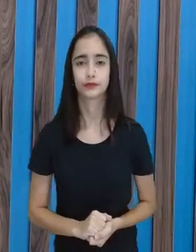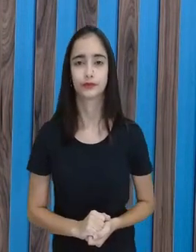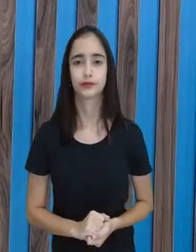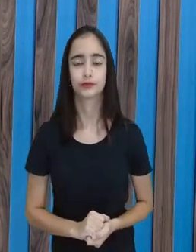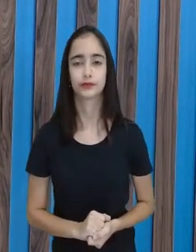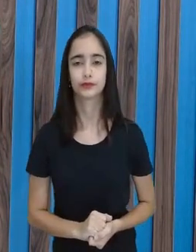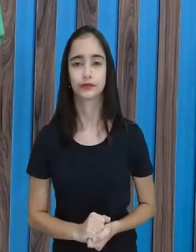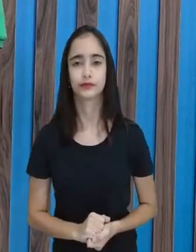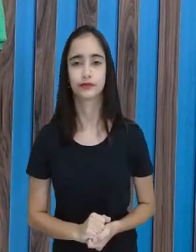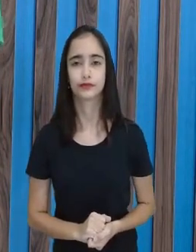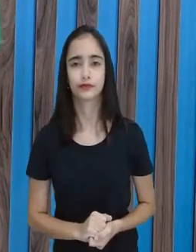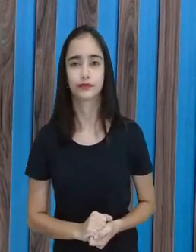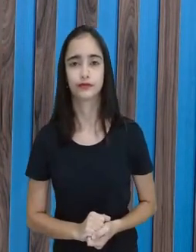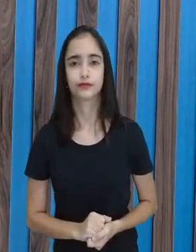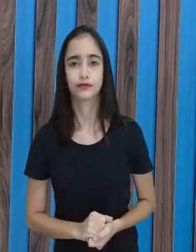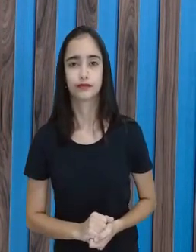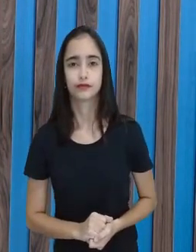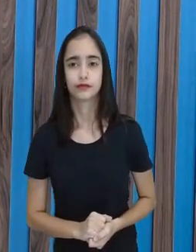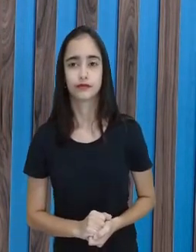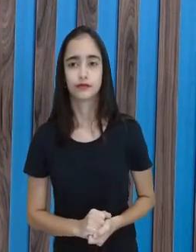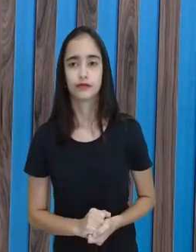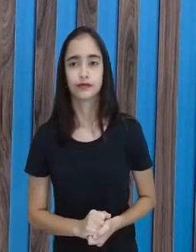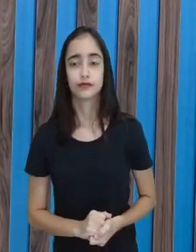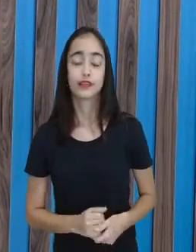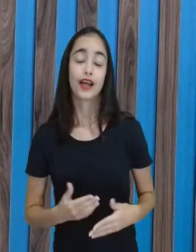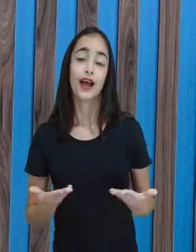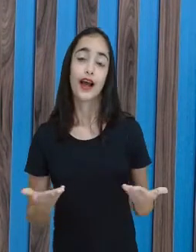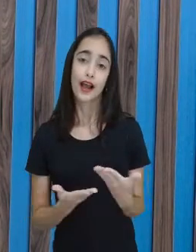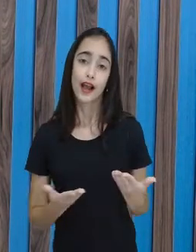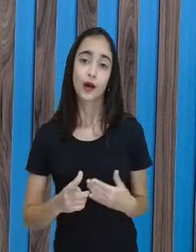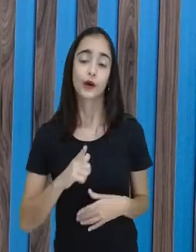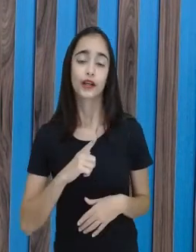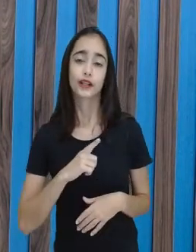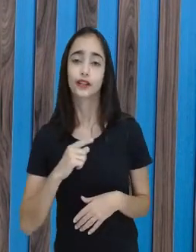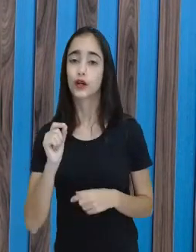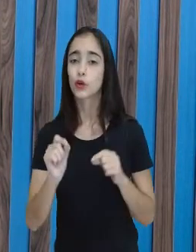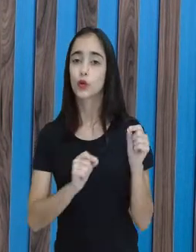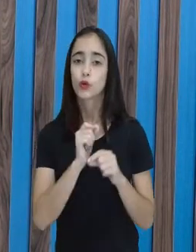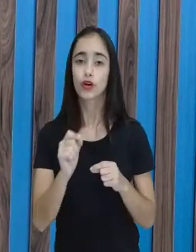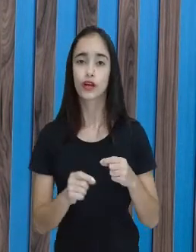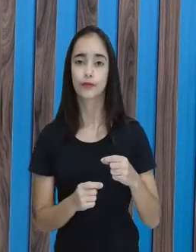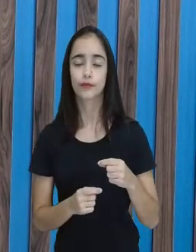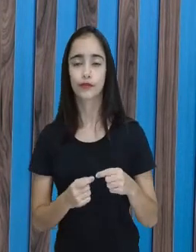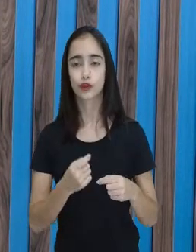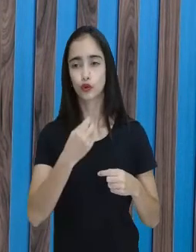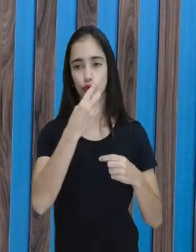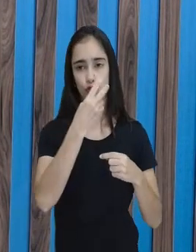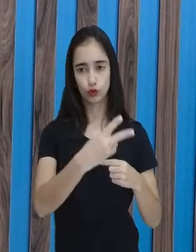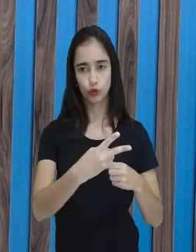sobre 50. Aí aqui nós temos que